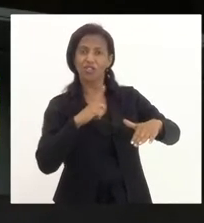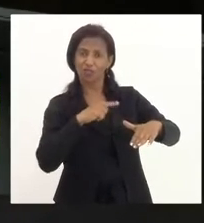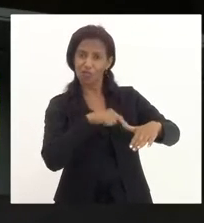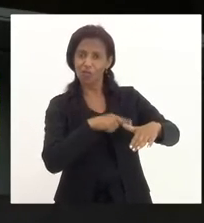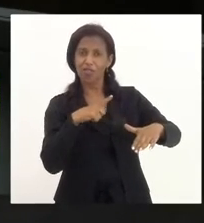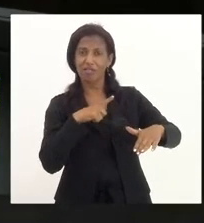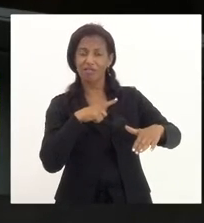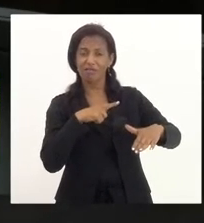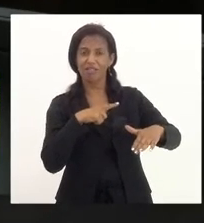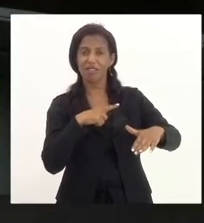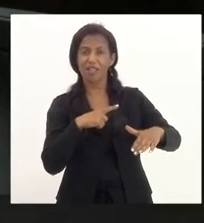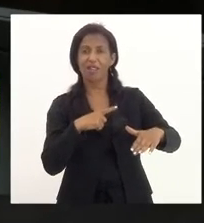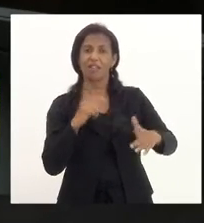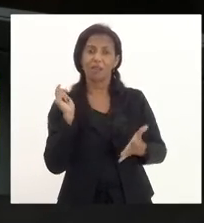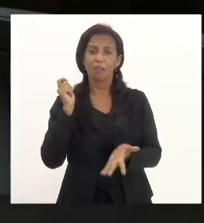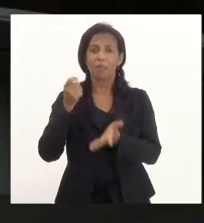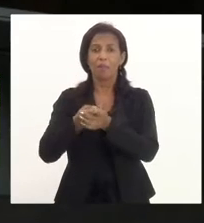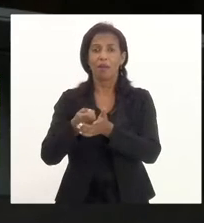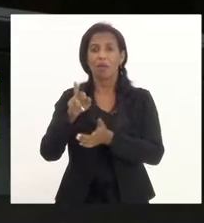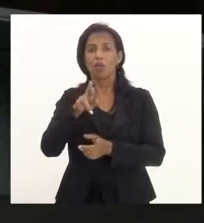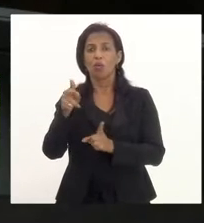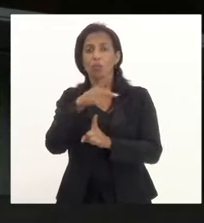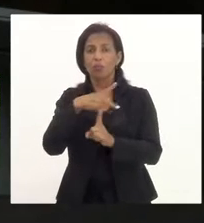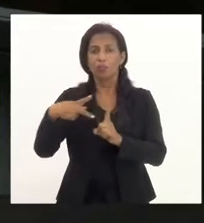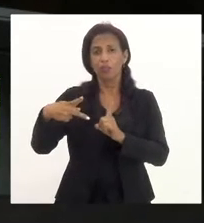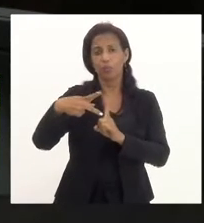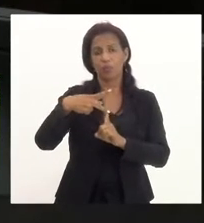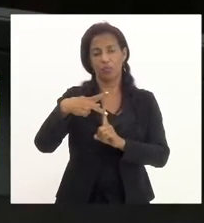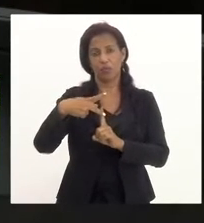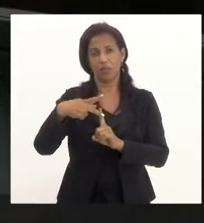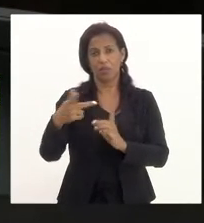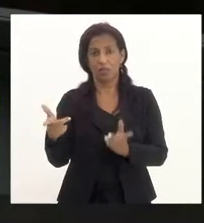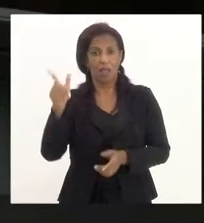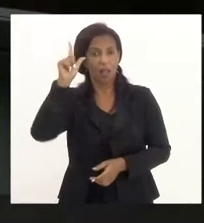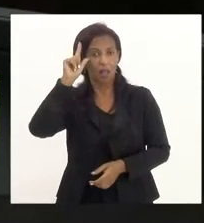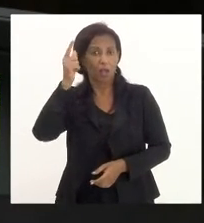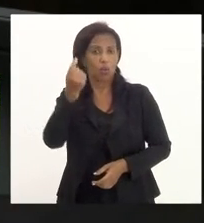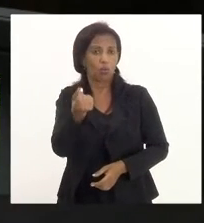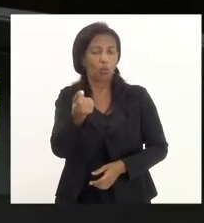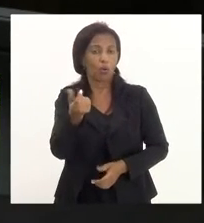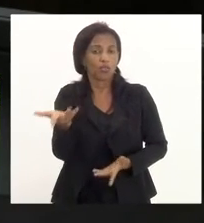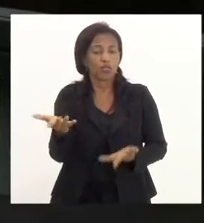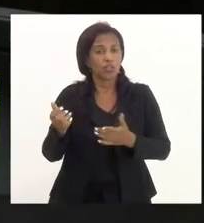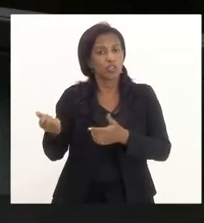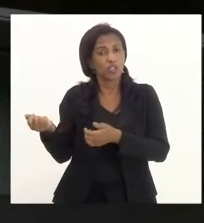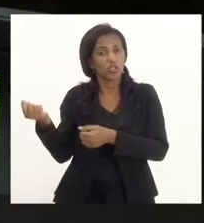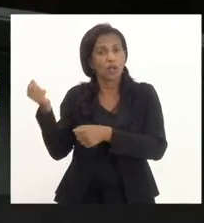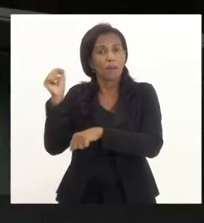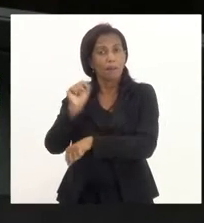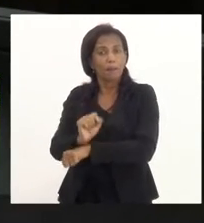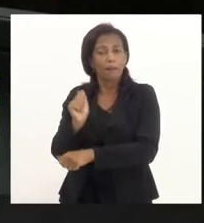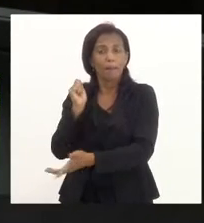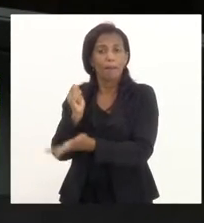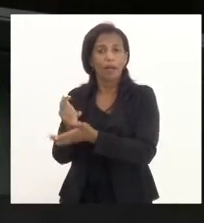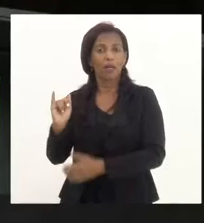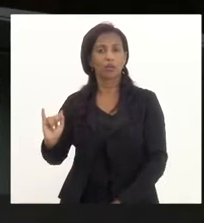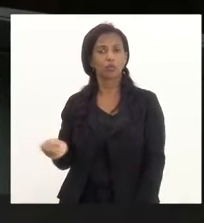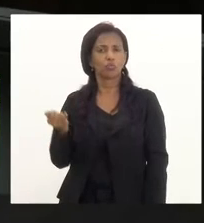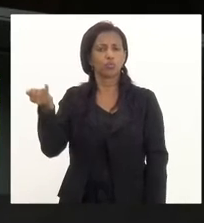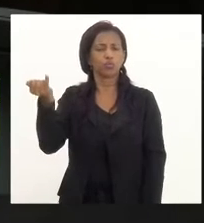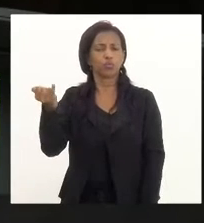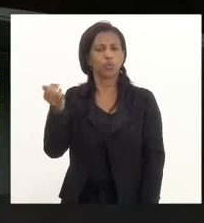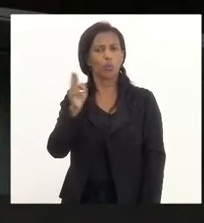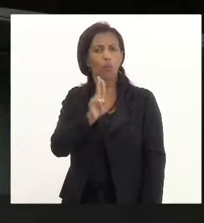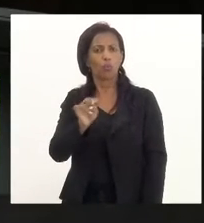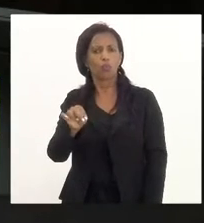apostar no rio previdência Essa é a lógica EA gente deixaria de pagar o juros a união